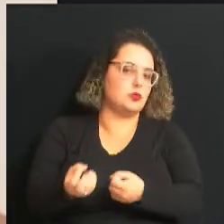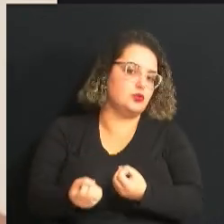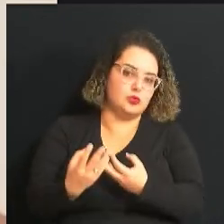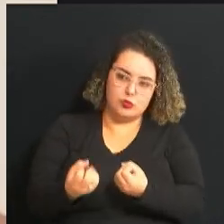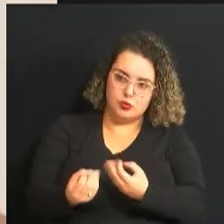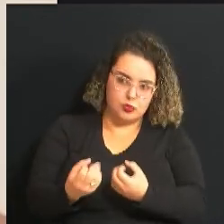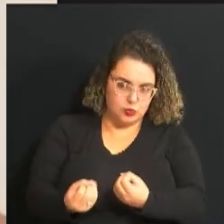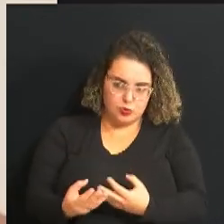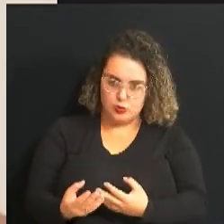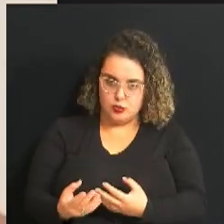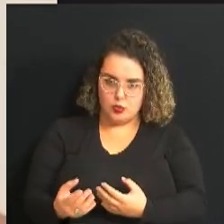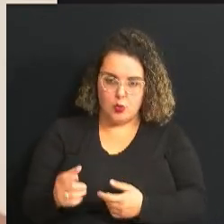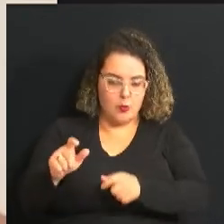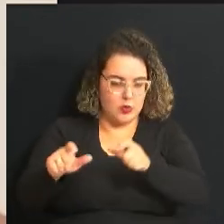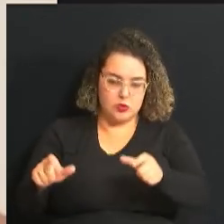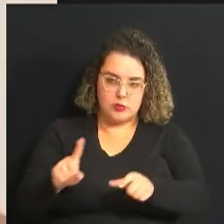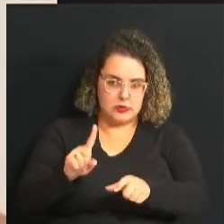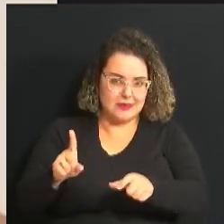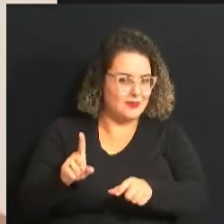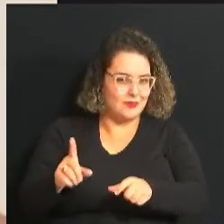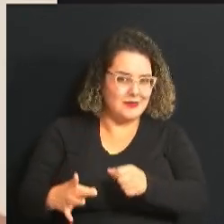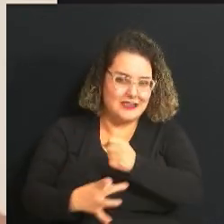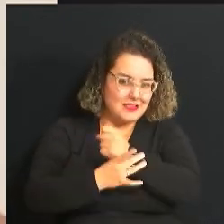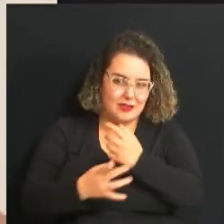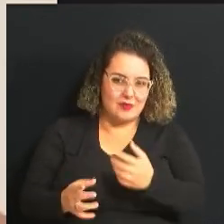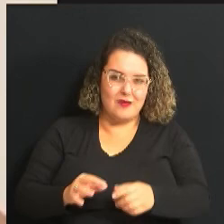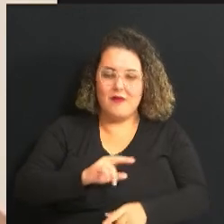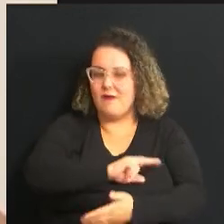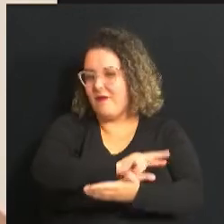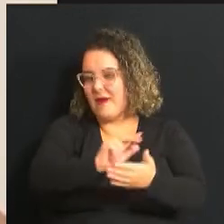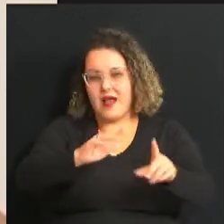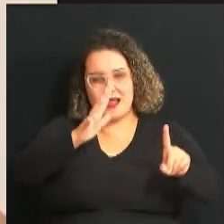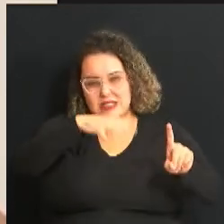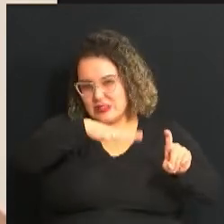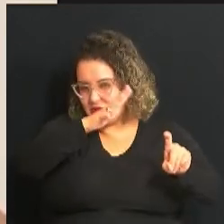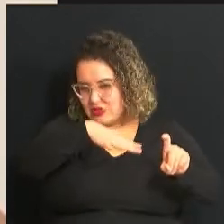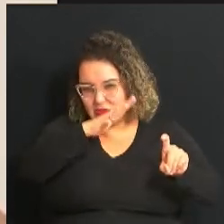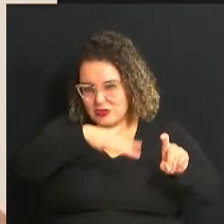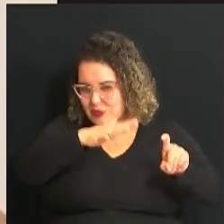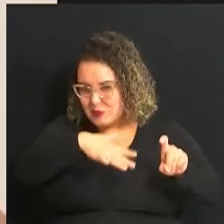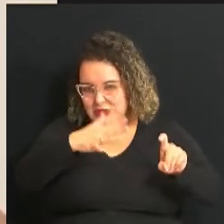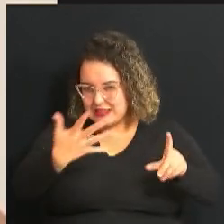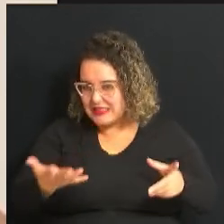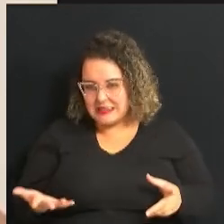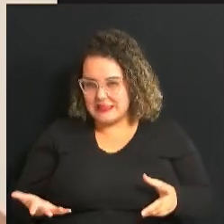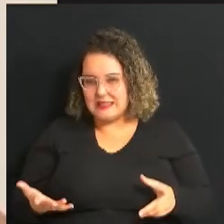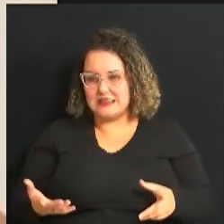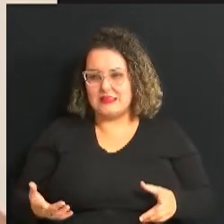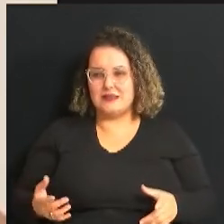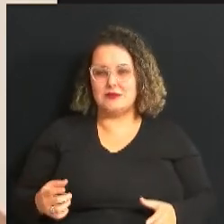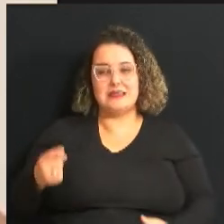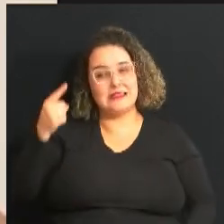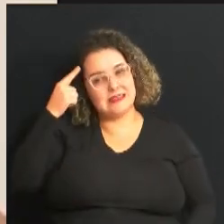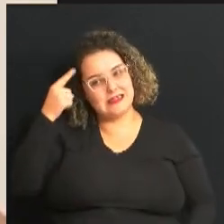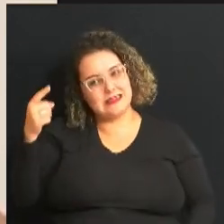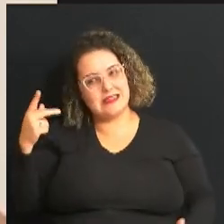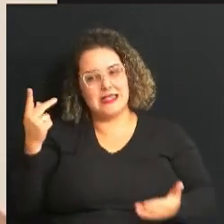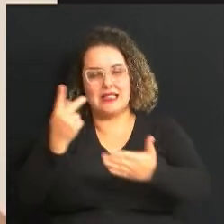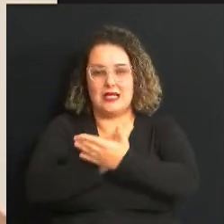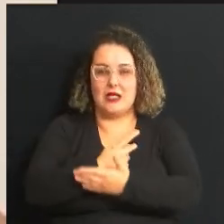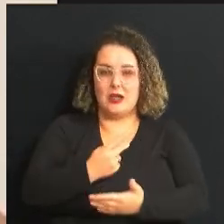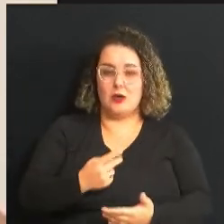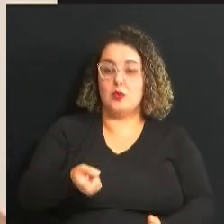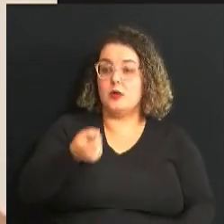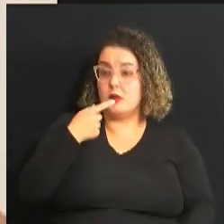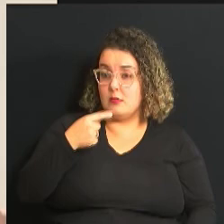que não são seguras, porque existem muitos mitos, muitos conceitos errados sobre os métodos contraceptivos.